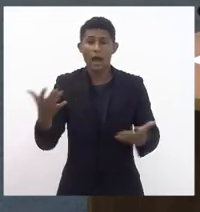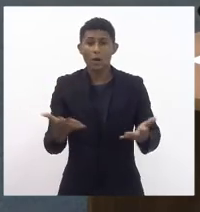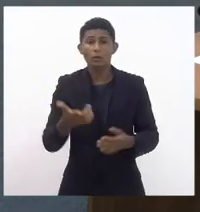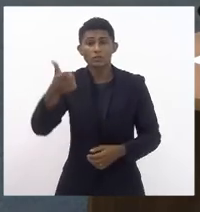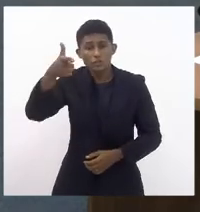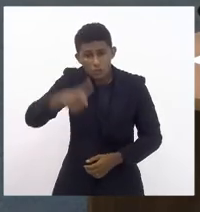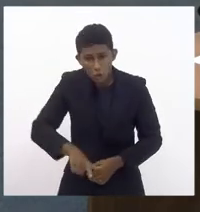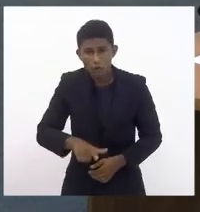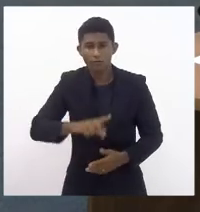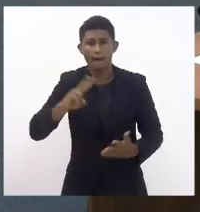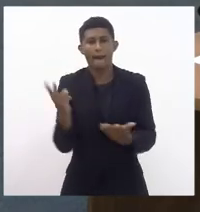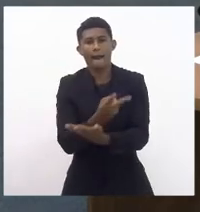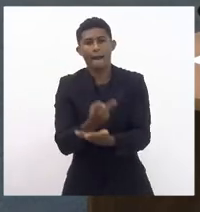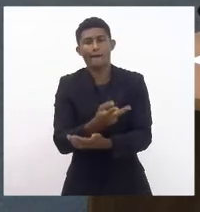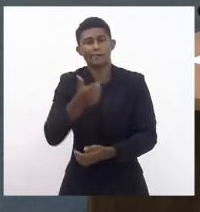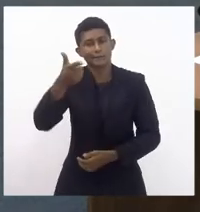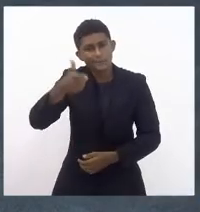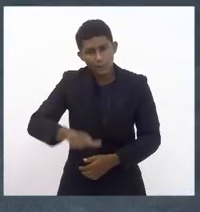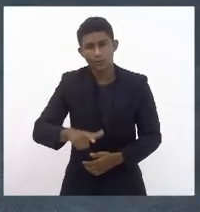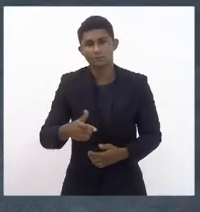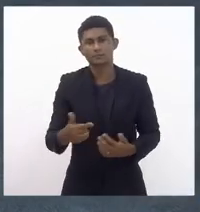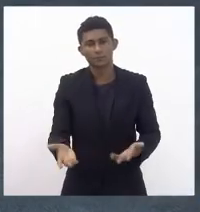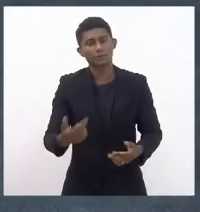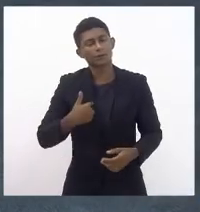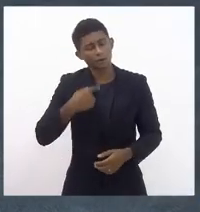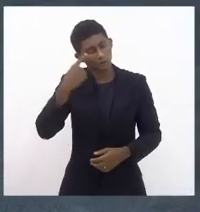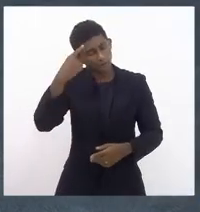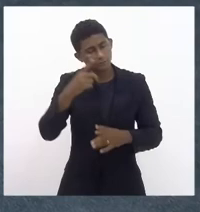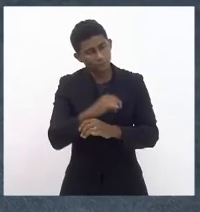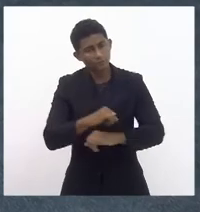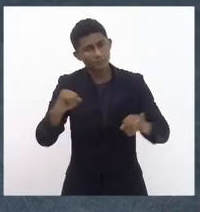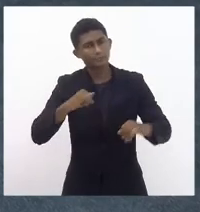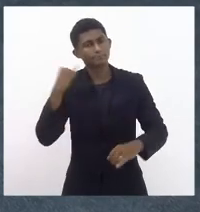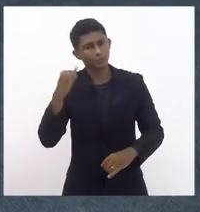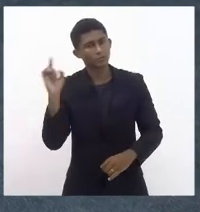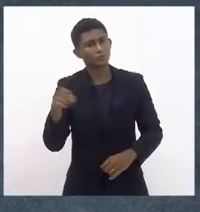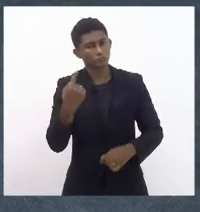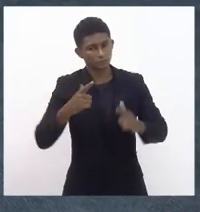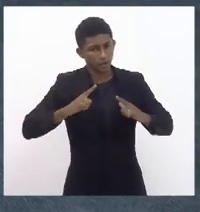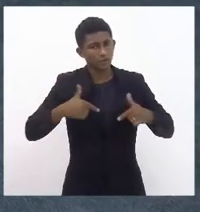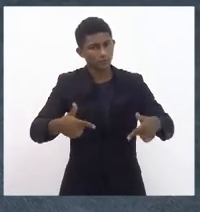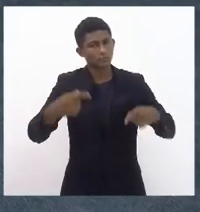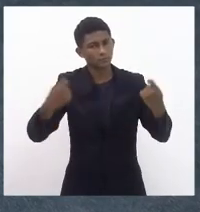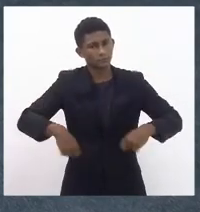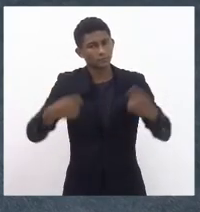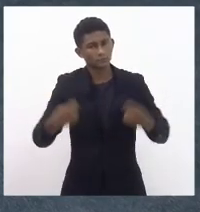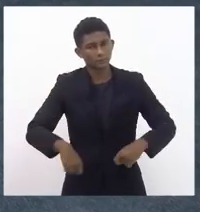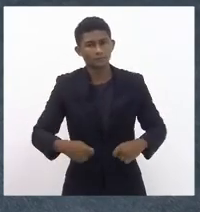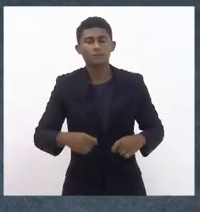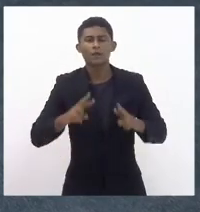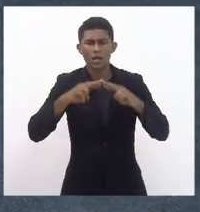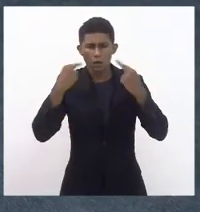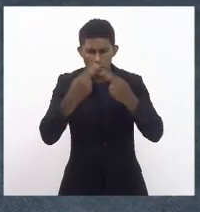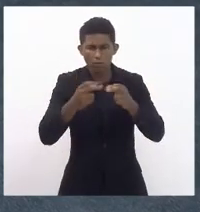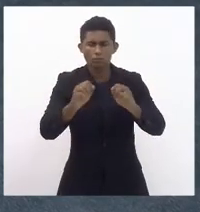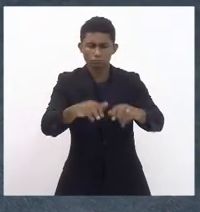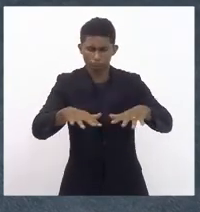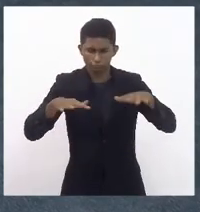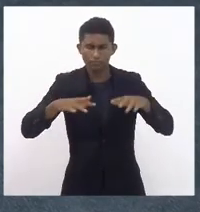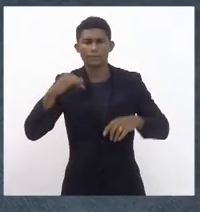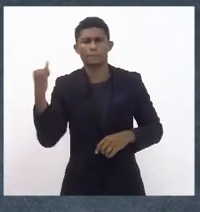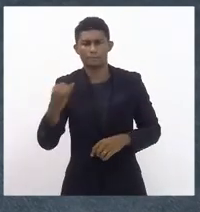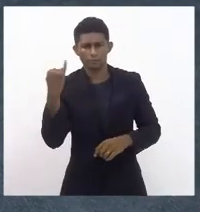repetindo a história Então queria lembrar da importância de fato a ação concreta as audiências públicas são muito